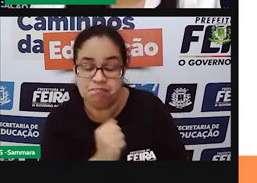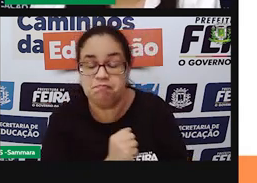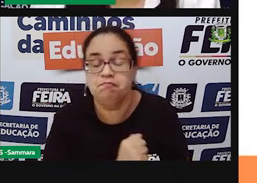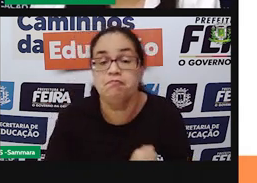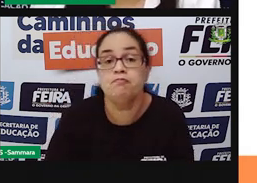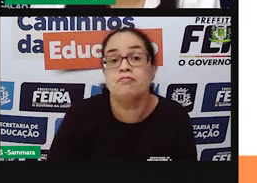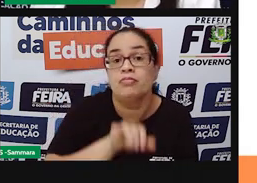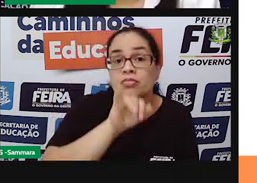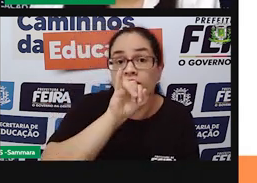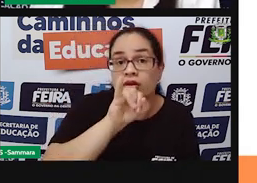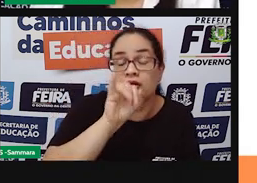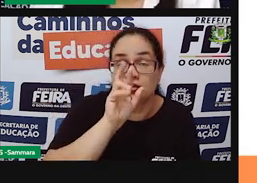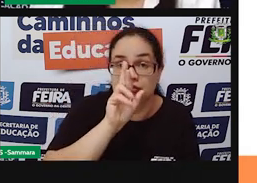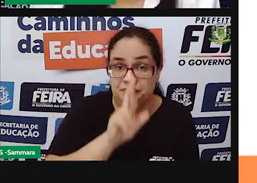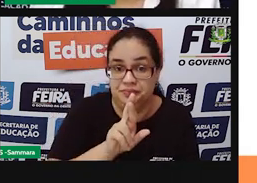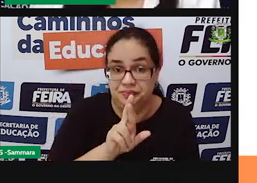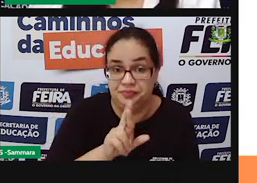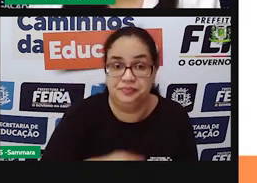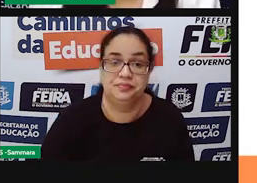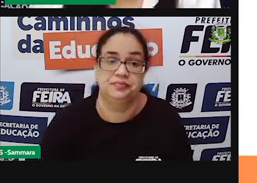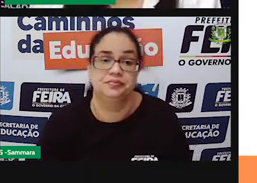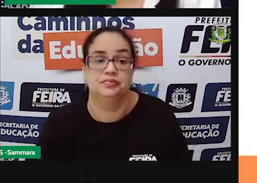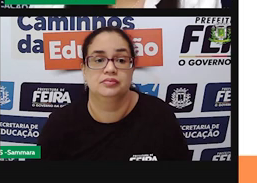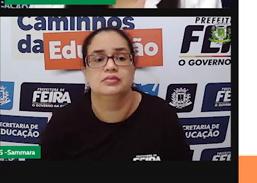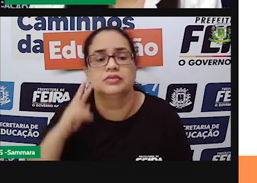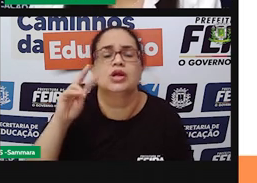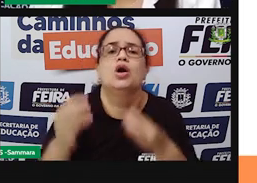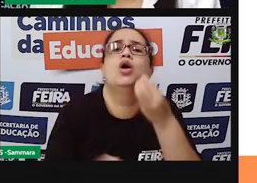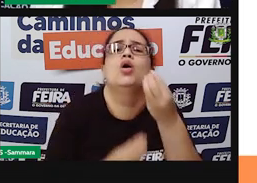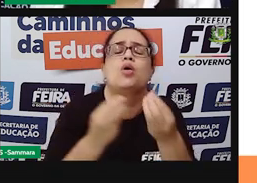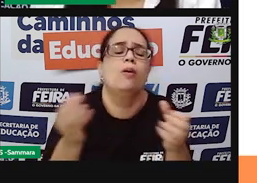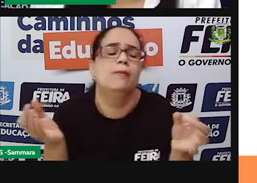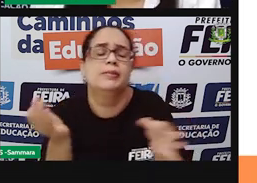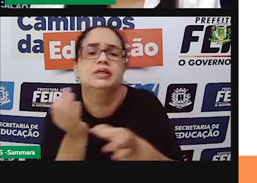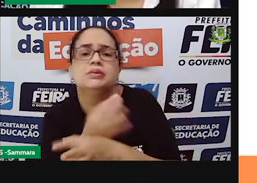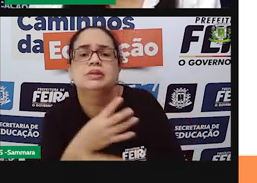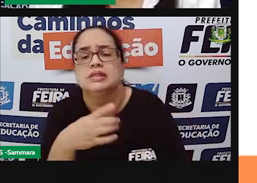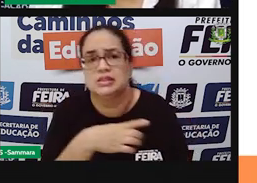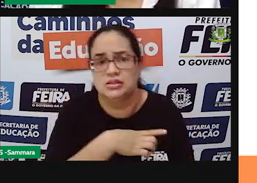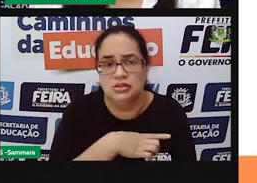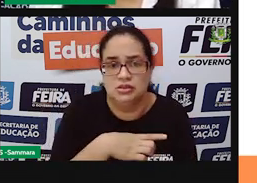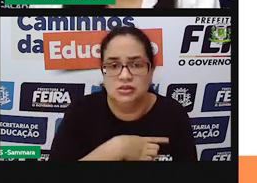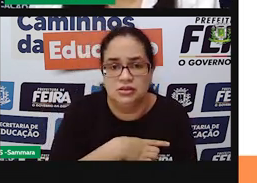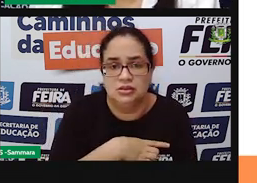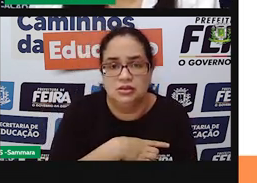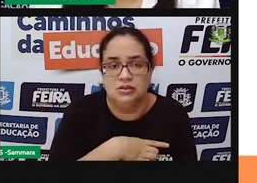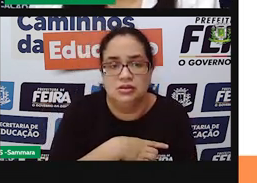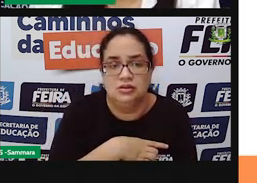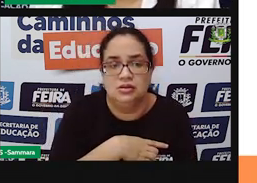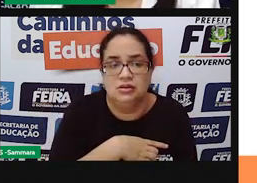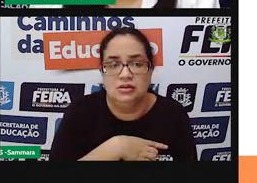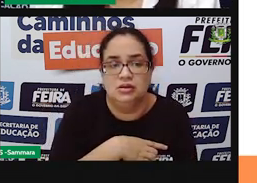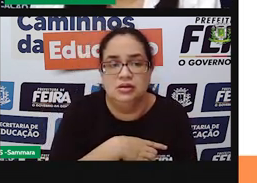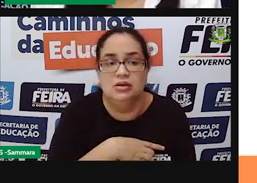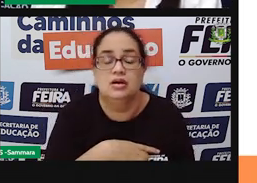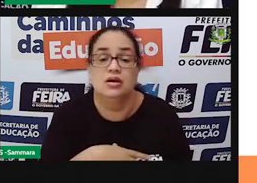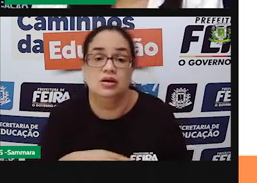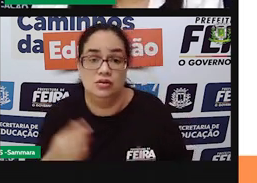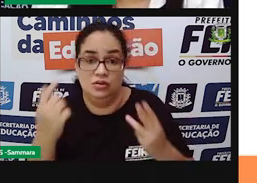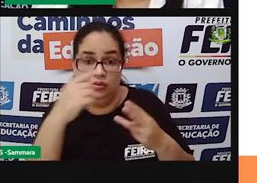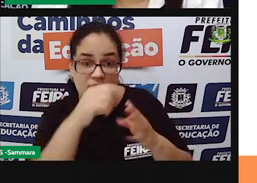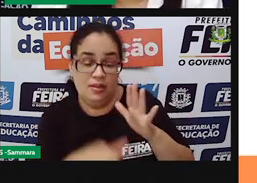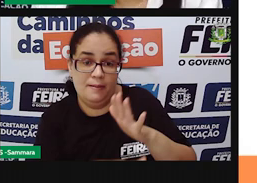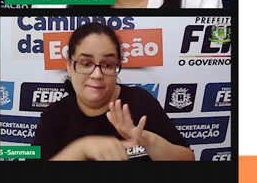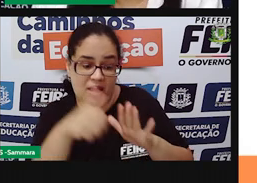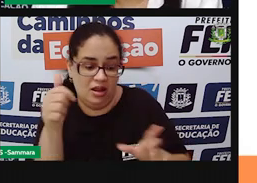conjugação, terminados em IE. Como é que essa terminação ela aparece? Ela aparece conservando o radical